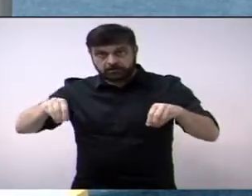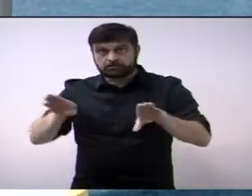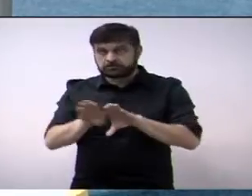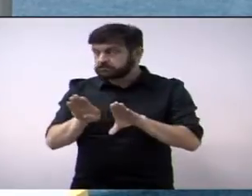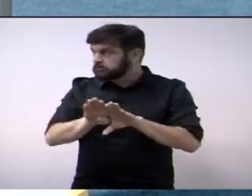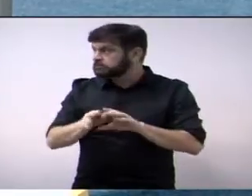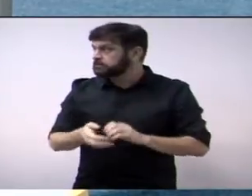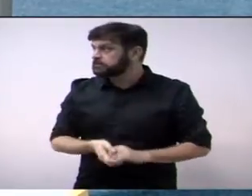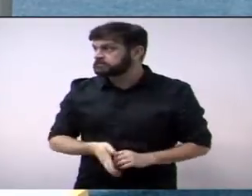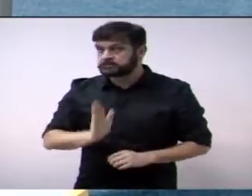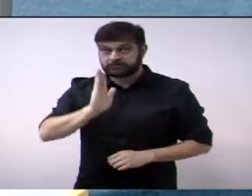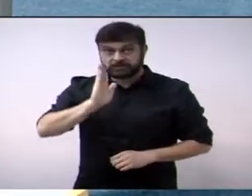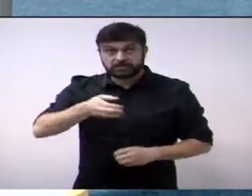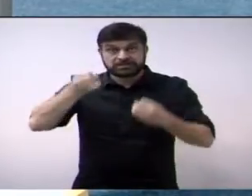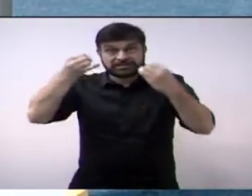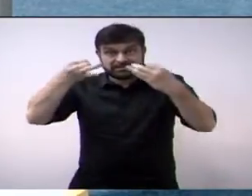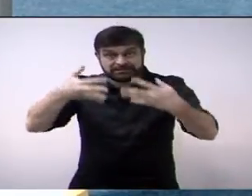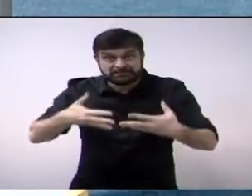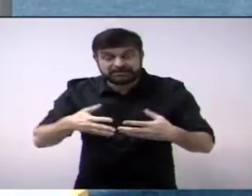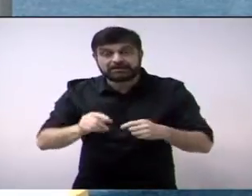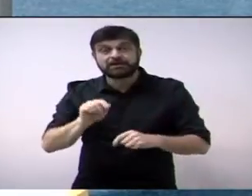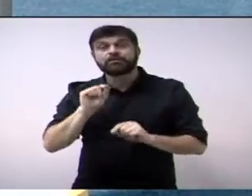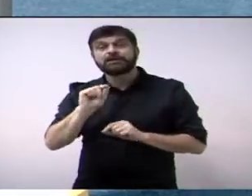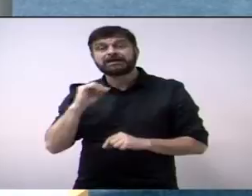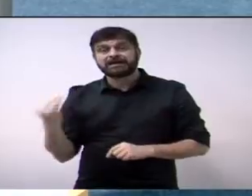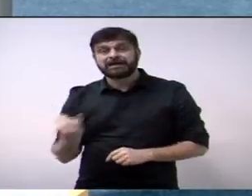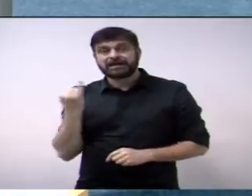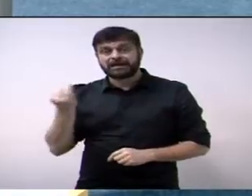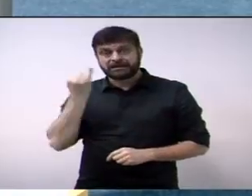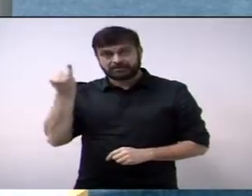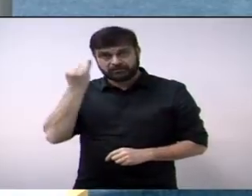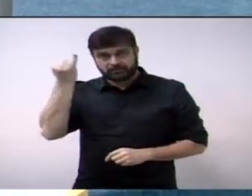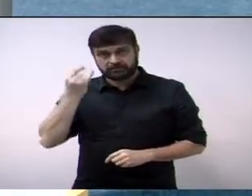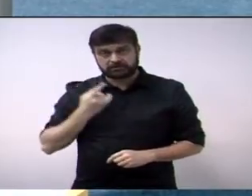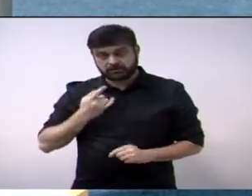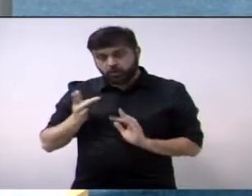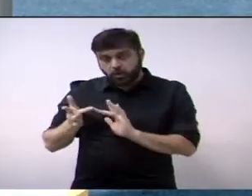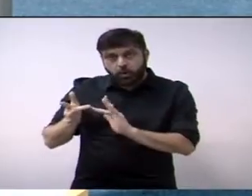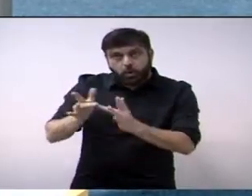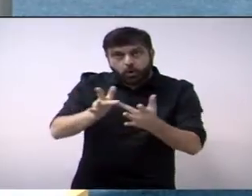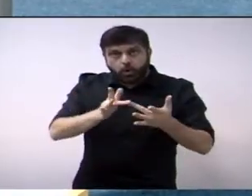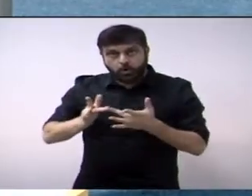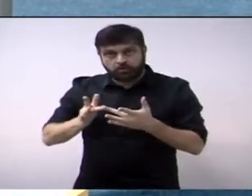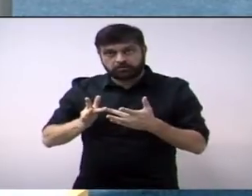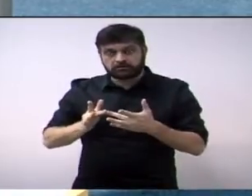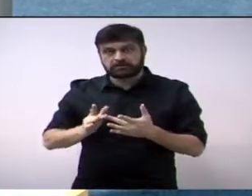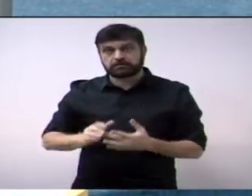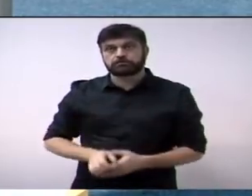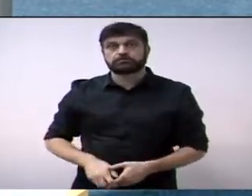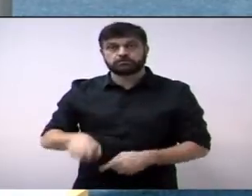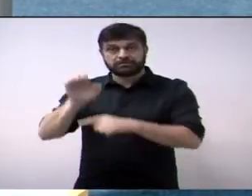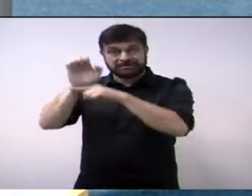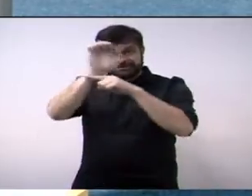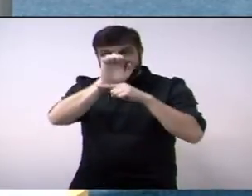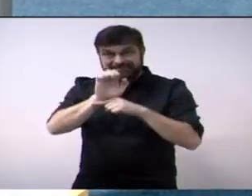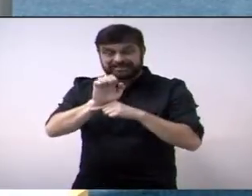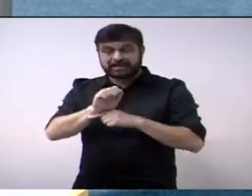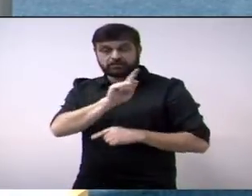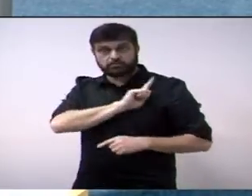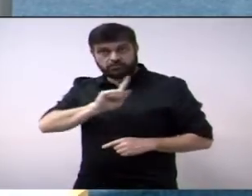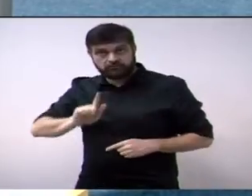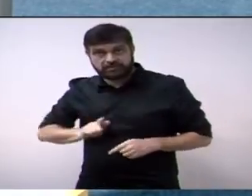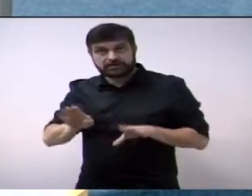também, que falaram sobre a importância desse vínculo, desse contato nas esferas estadual e nas esferas